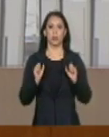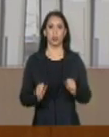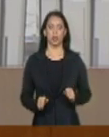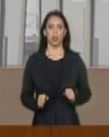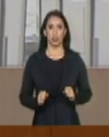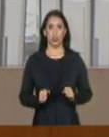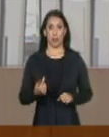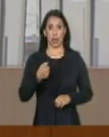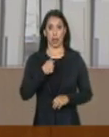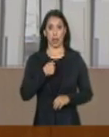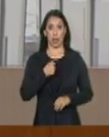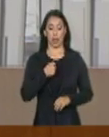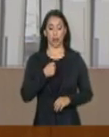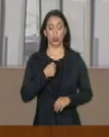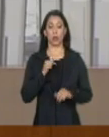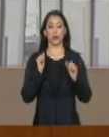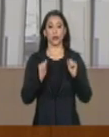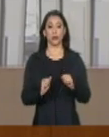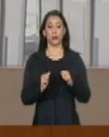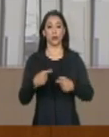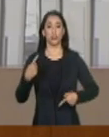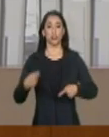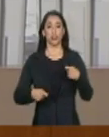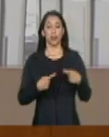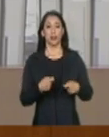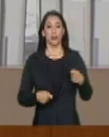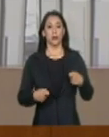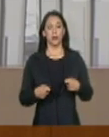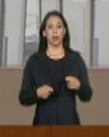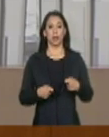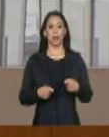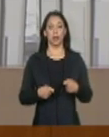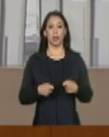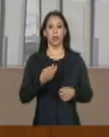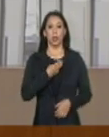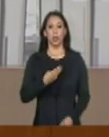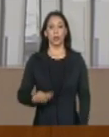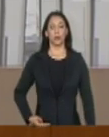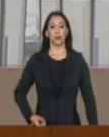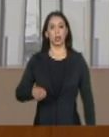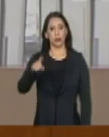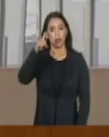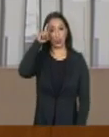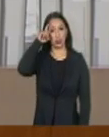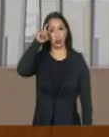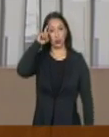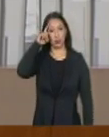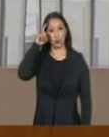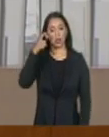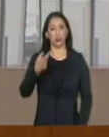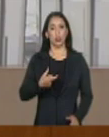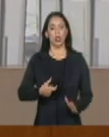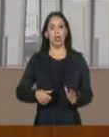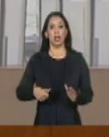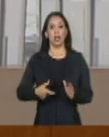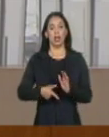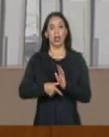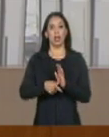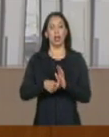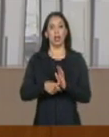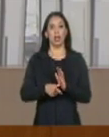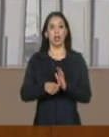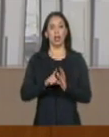Eu tive a oportunidade de debater com o ministro Sérgio Moro, antes dele encaminhar o pacote anticrime em fevereiro deste